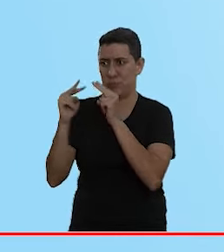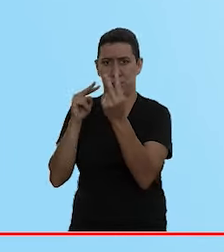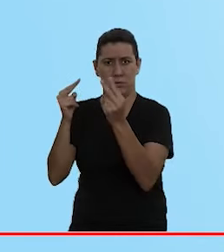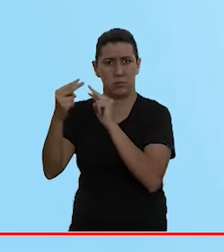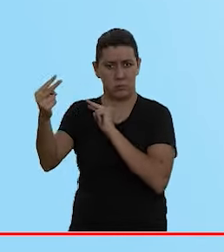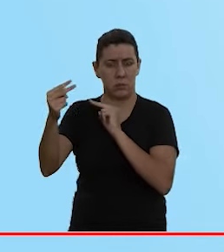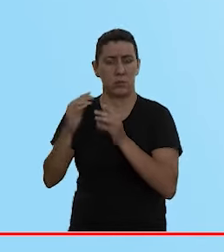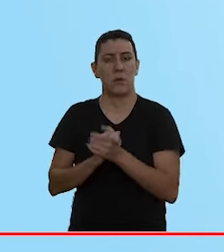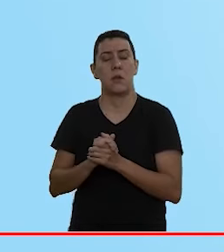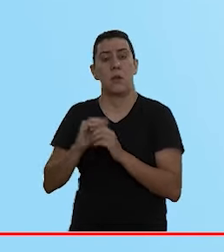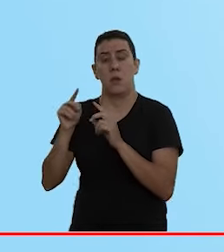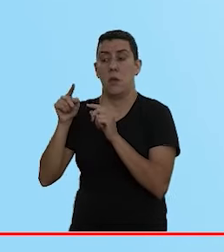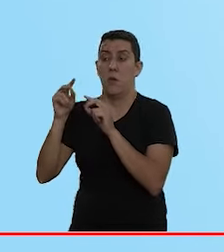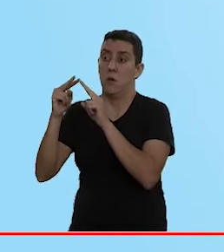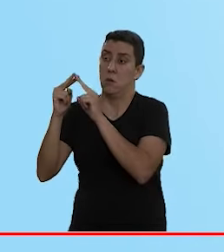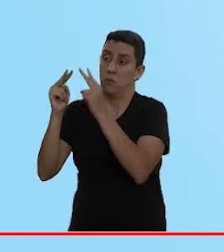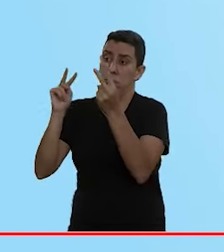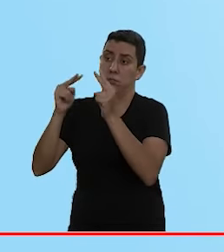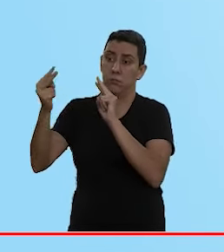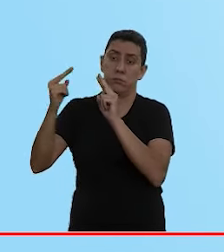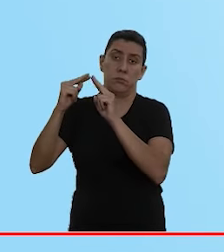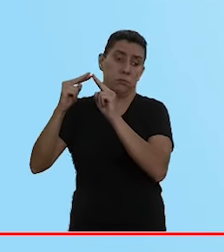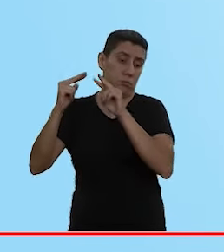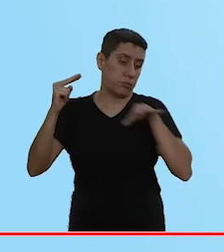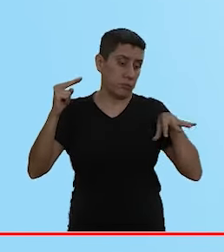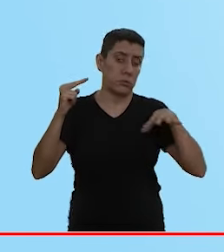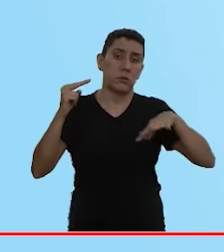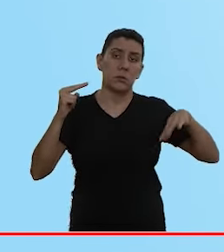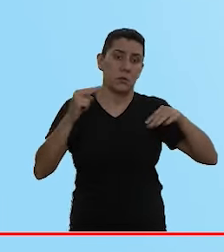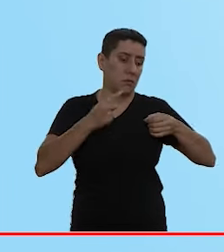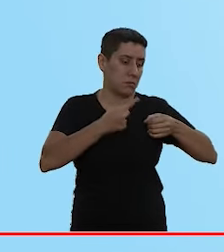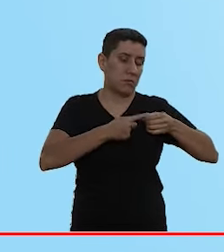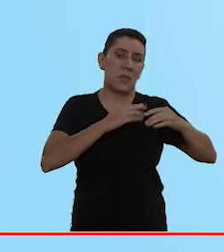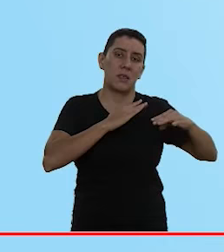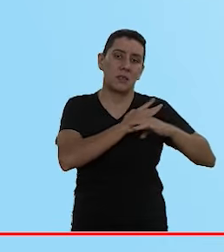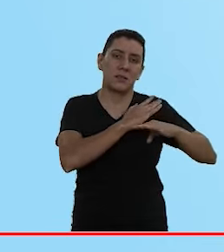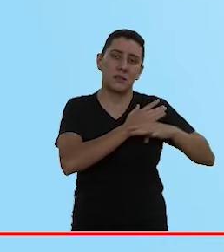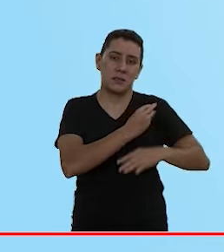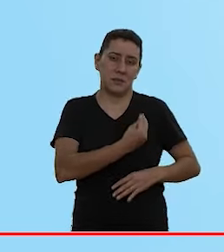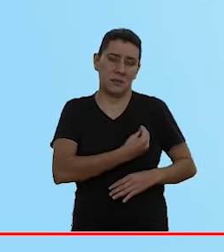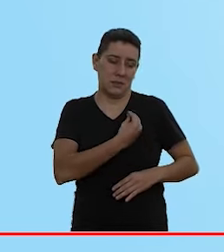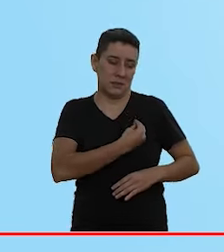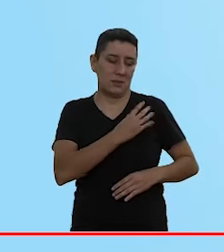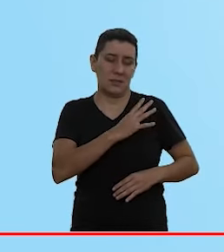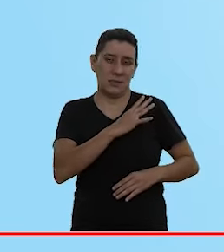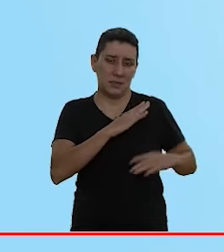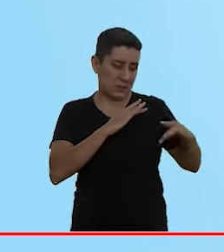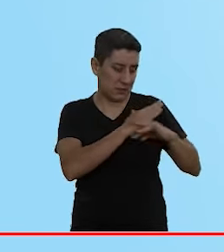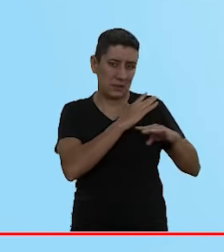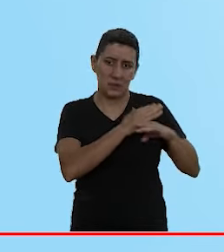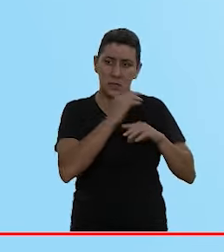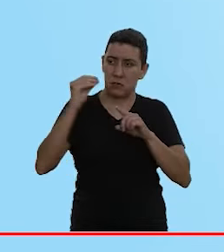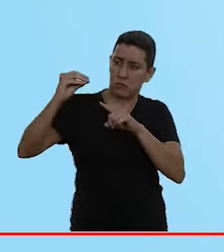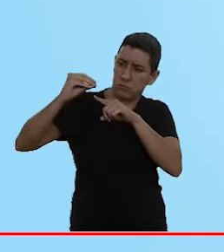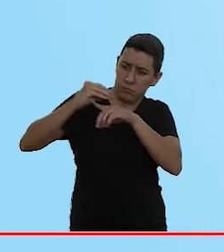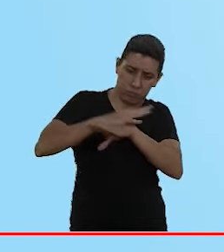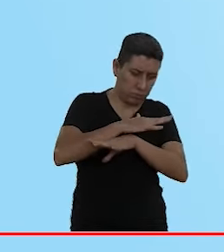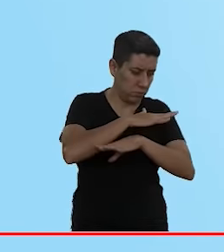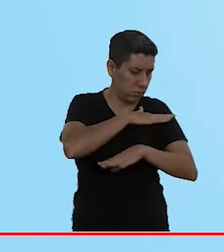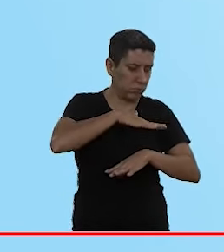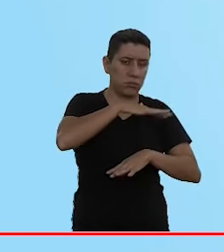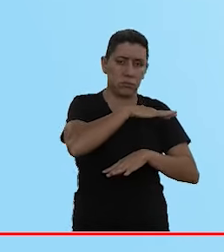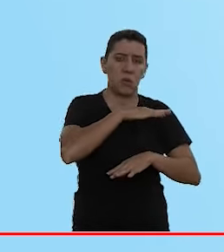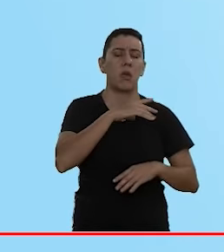centros urbanos, nós falamos em redes de distribuição de energia elétrica. Aí temos alguns sistemas,